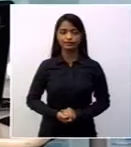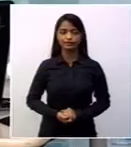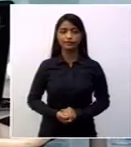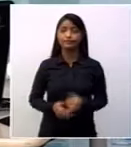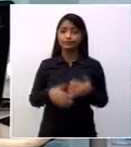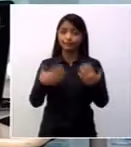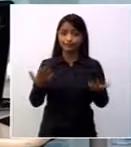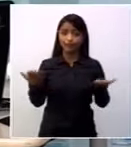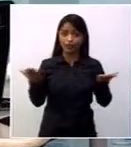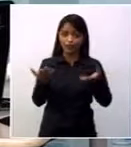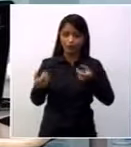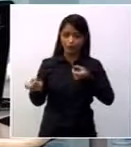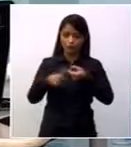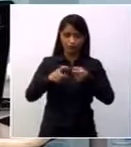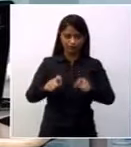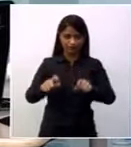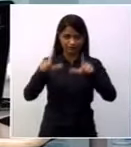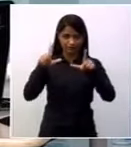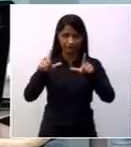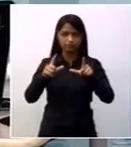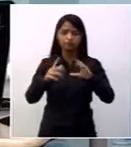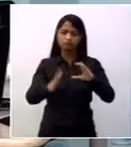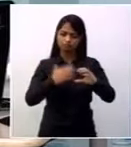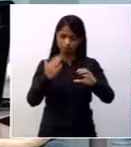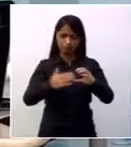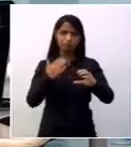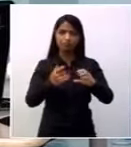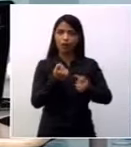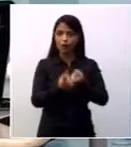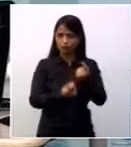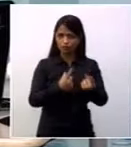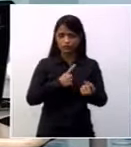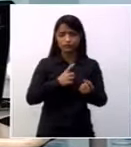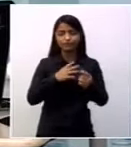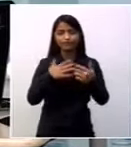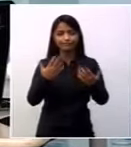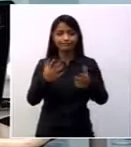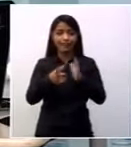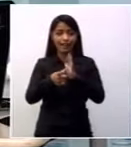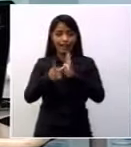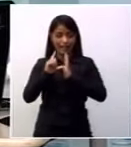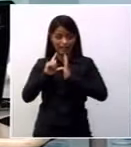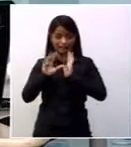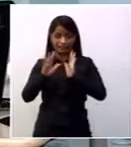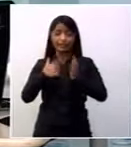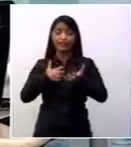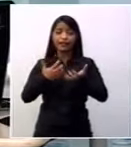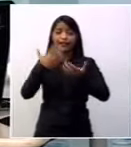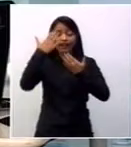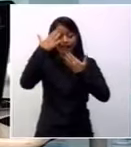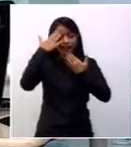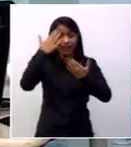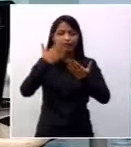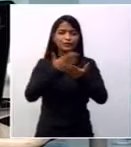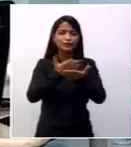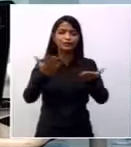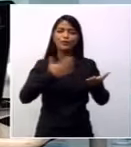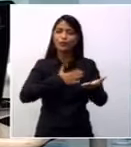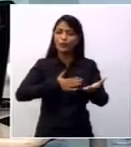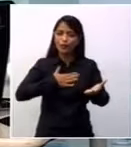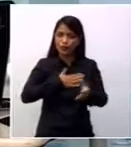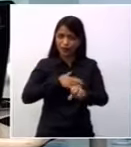Bom, estamos de volta com algumas interações, né? Primeiramente, agradecer a todos vocês aí que estão gostando da nossa aula. O